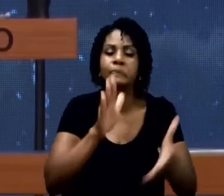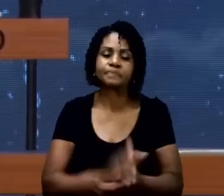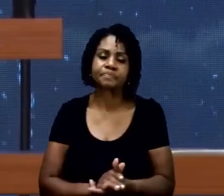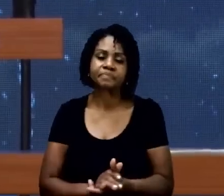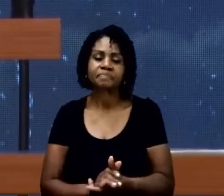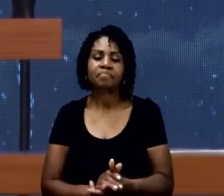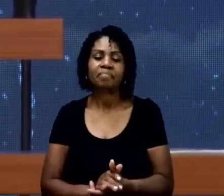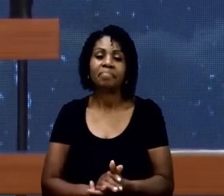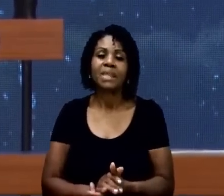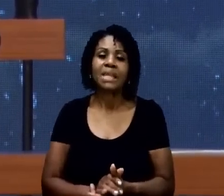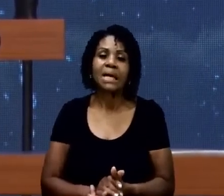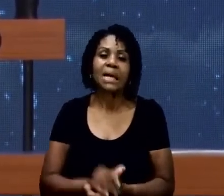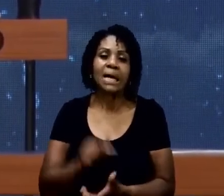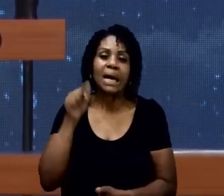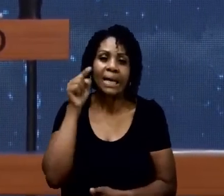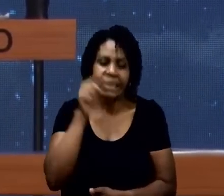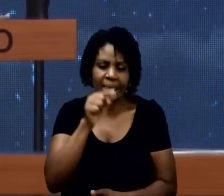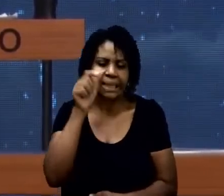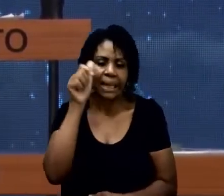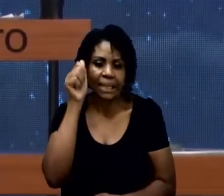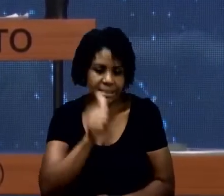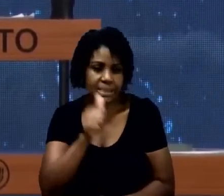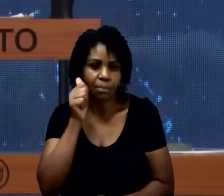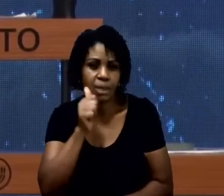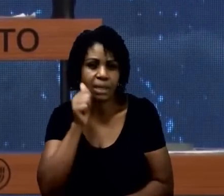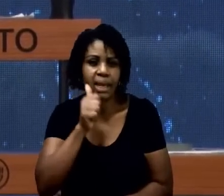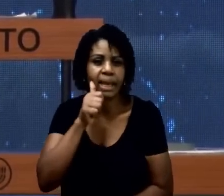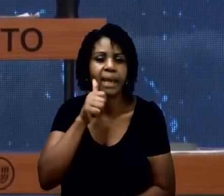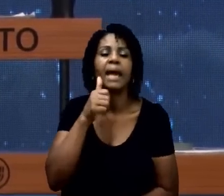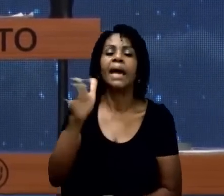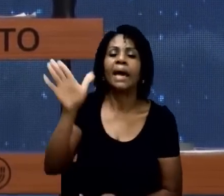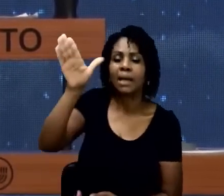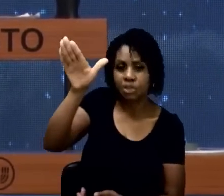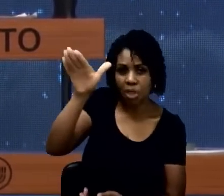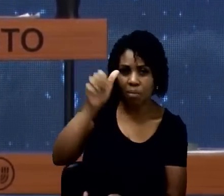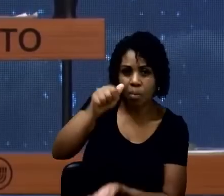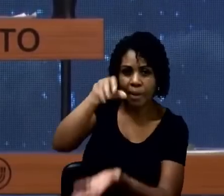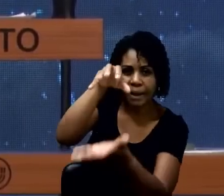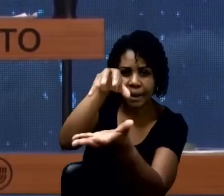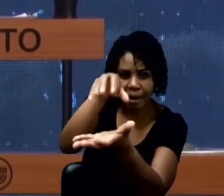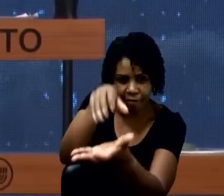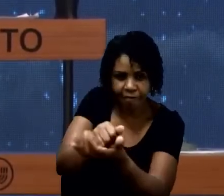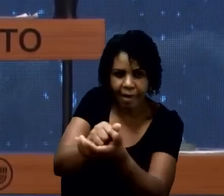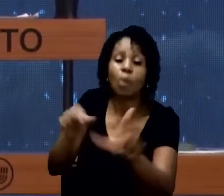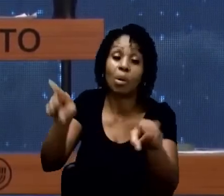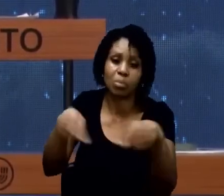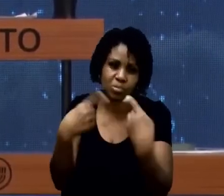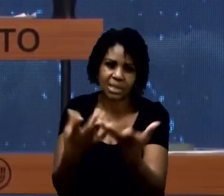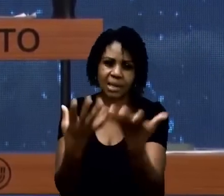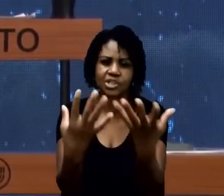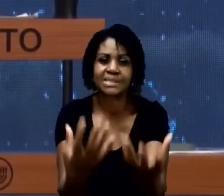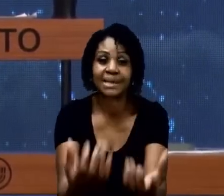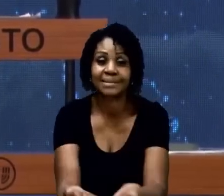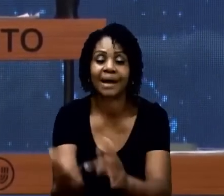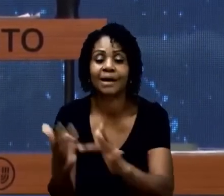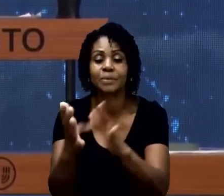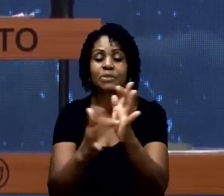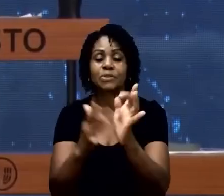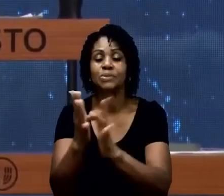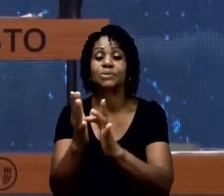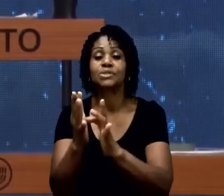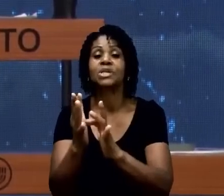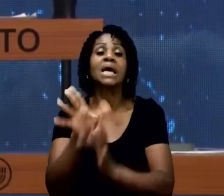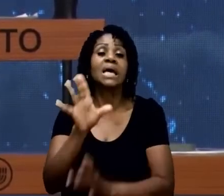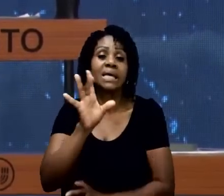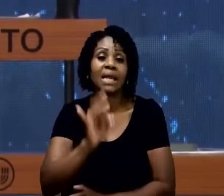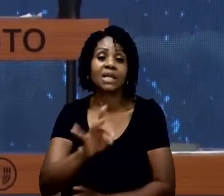aí ela chamou para gravar uma música. Porque ela tinha acabado de se converter. E ela queria que... E ela